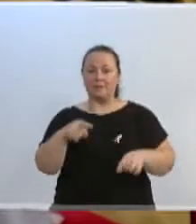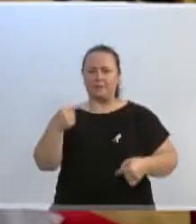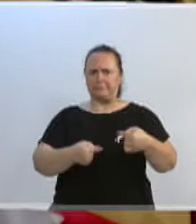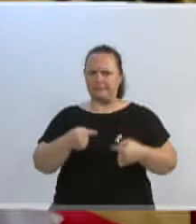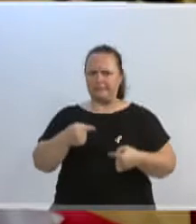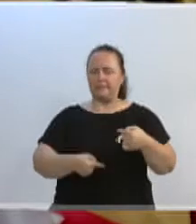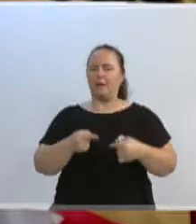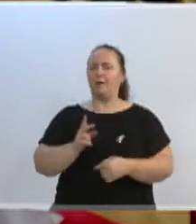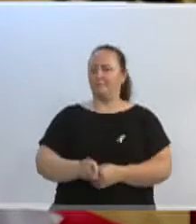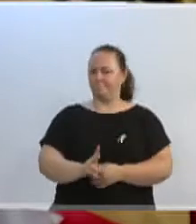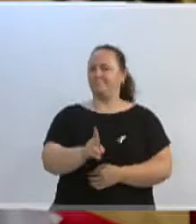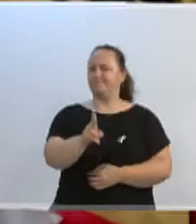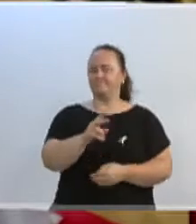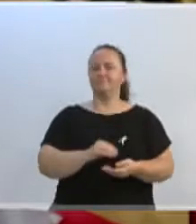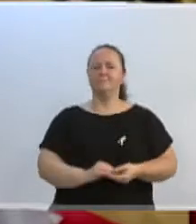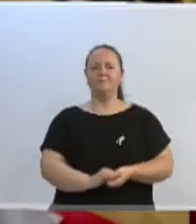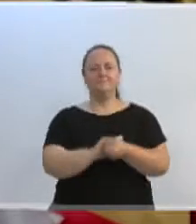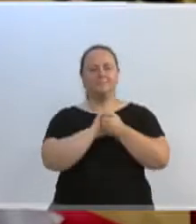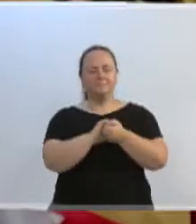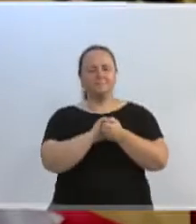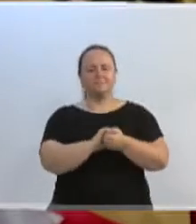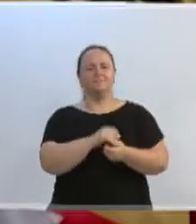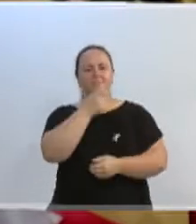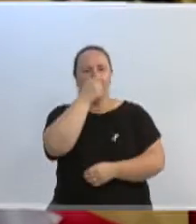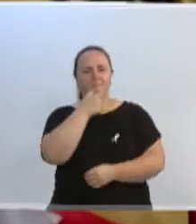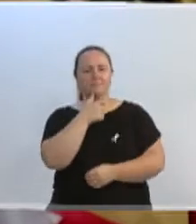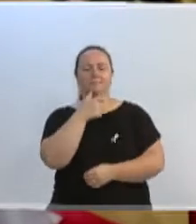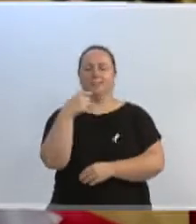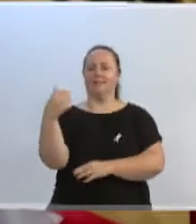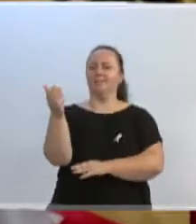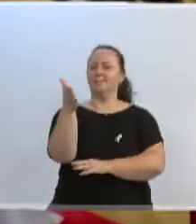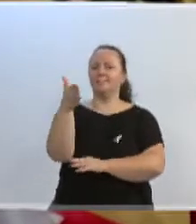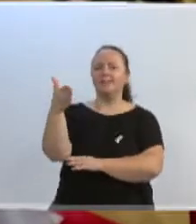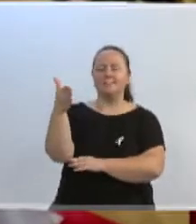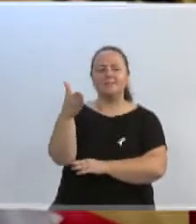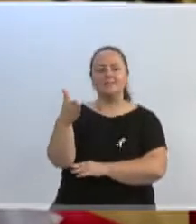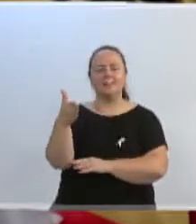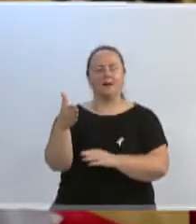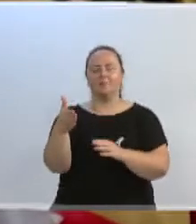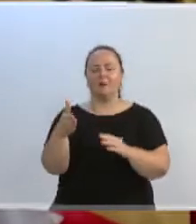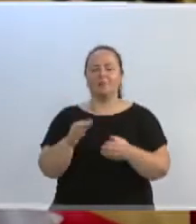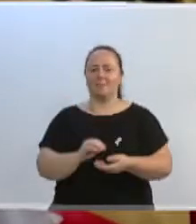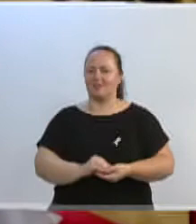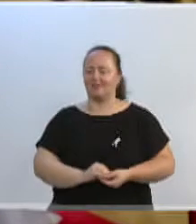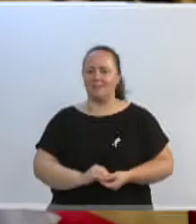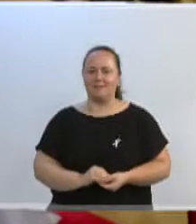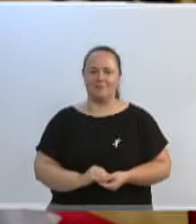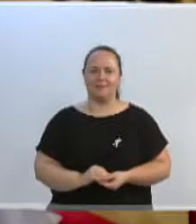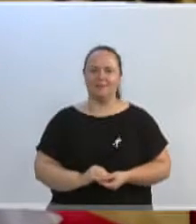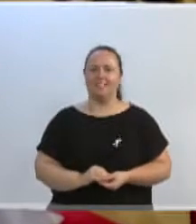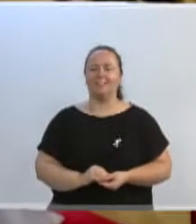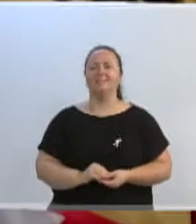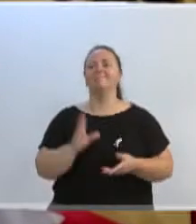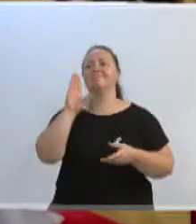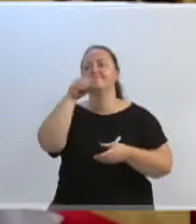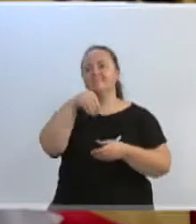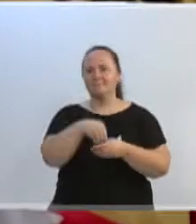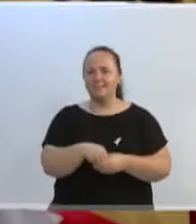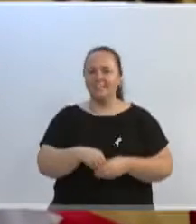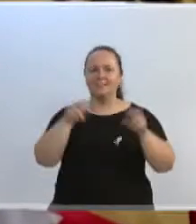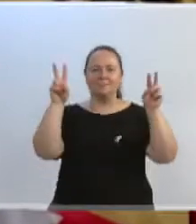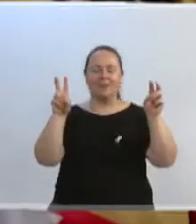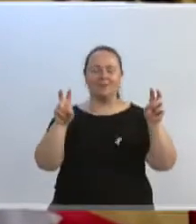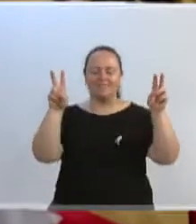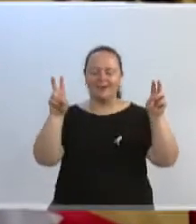E parabenizo também o vereador Becker de ter isso como uma bandeira no seu próprio gabinete. Certo? Então, queria ressaltar